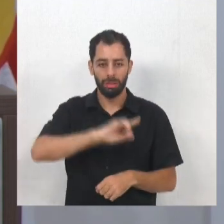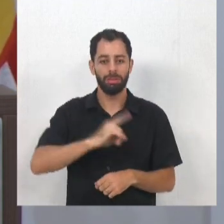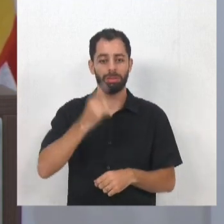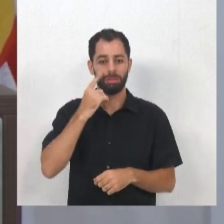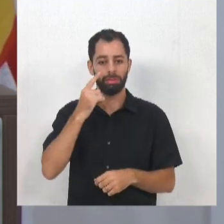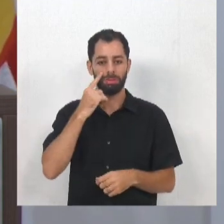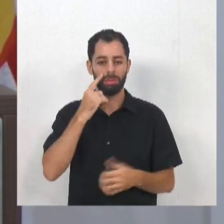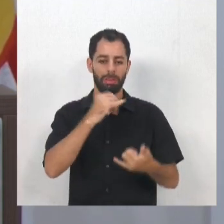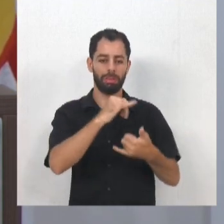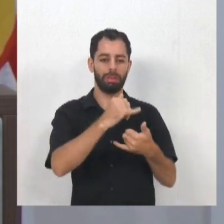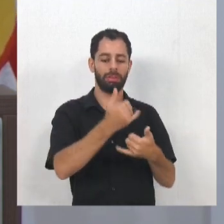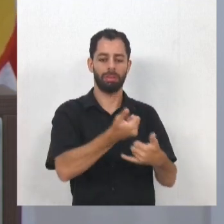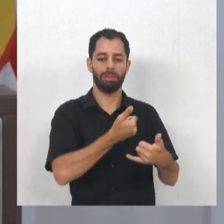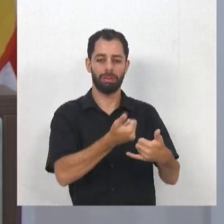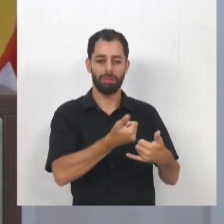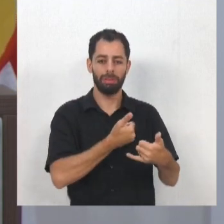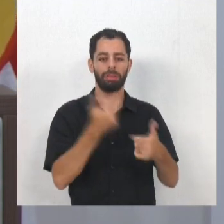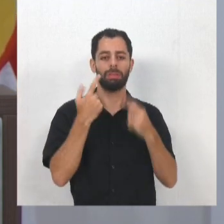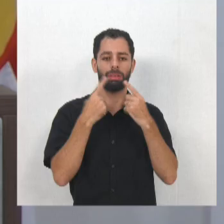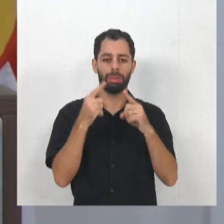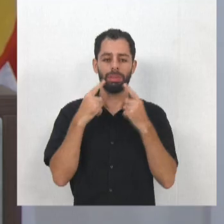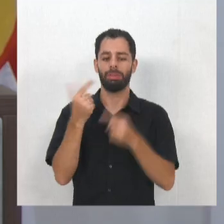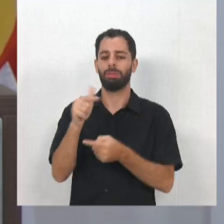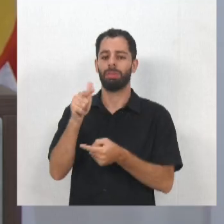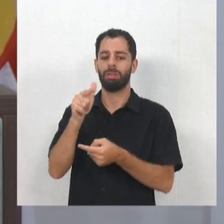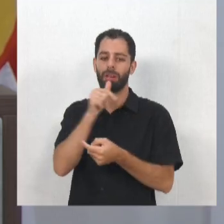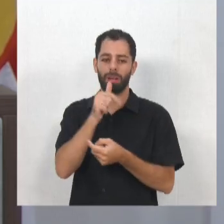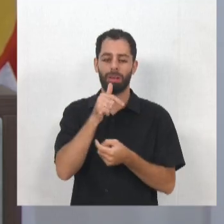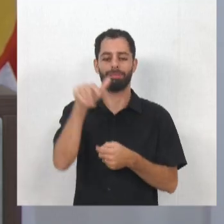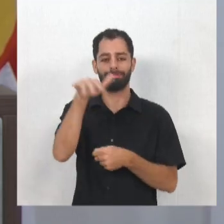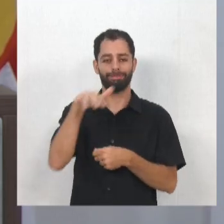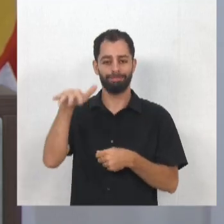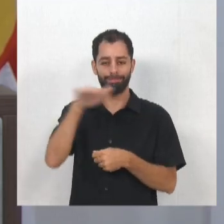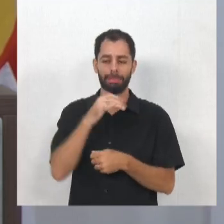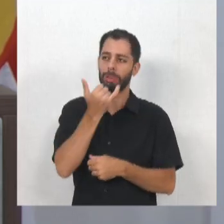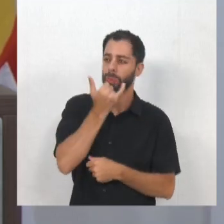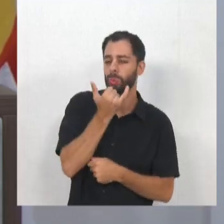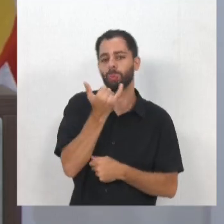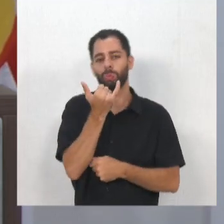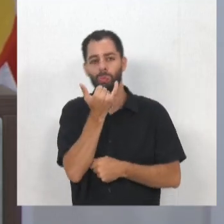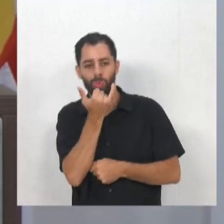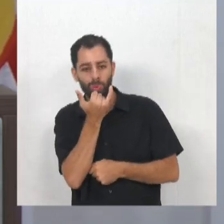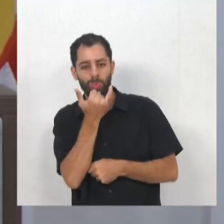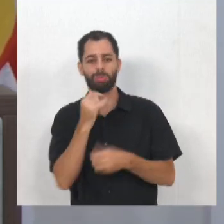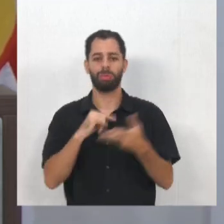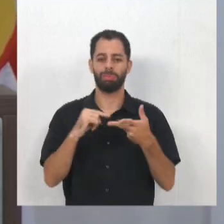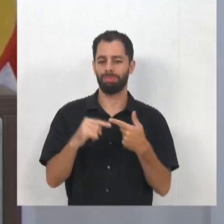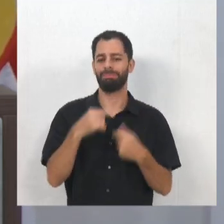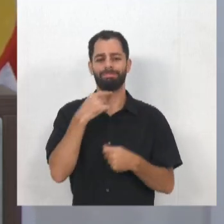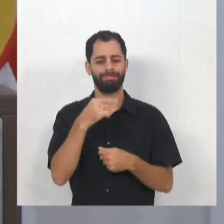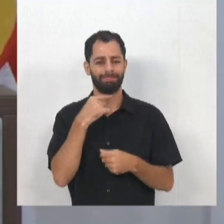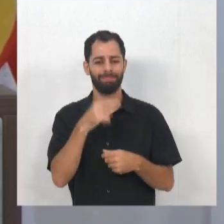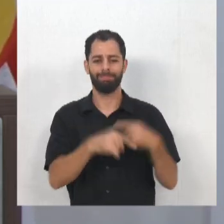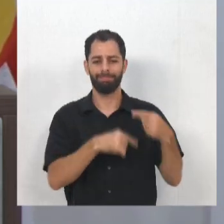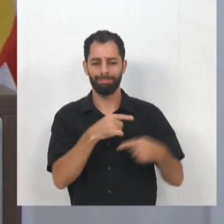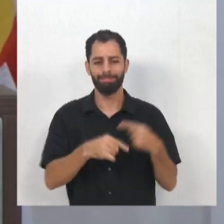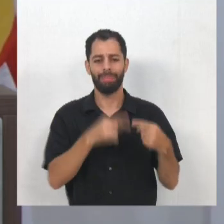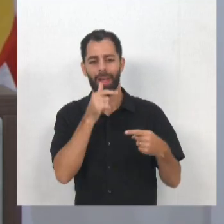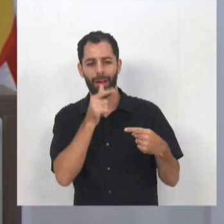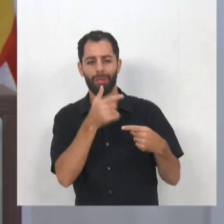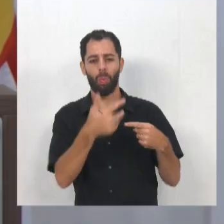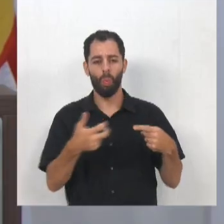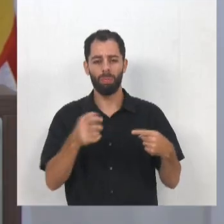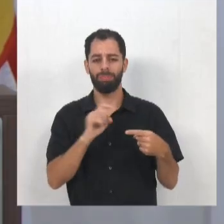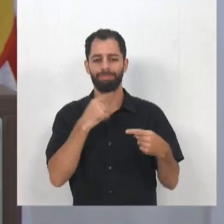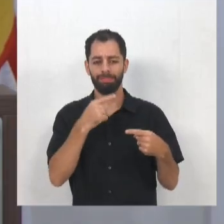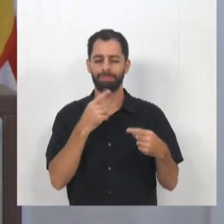celulares diversas reclamações com falta de água. E não dá mais para dar desculpas de ponta de turbidez, ele mesmo aqui falou. Agora, é uma vergonha